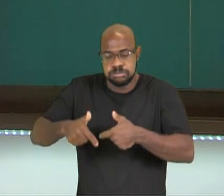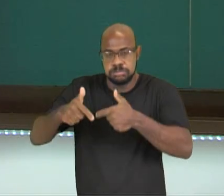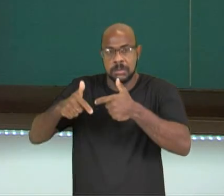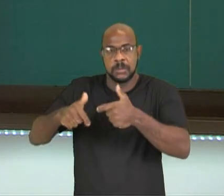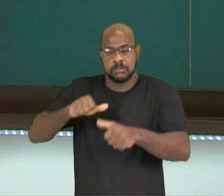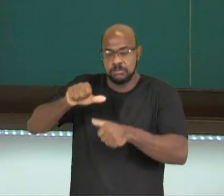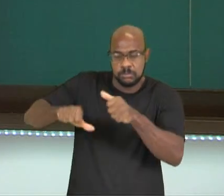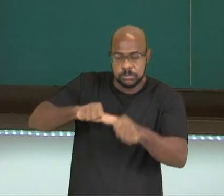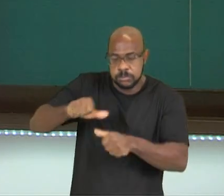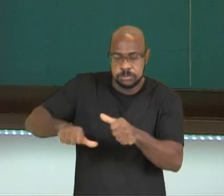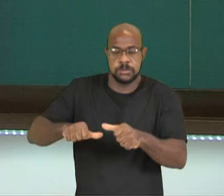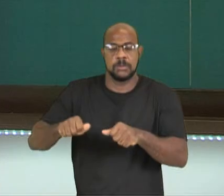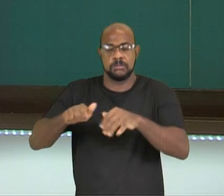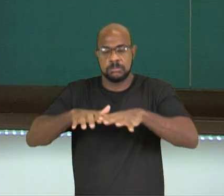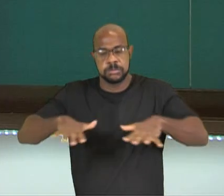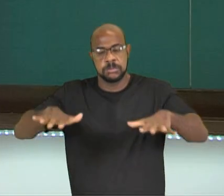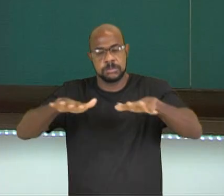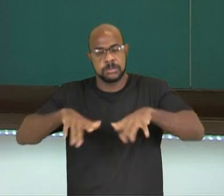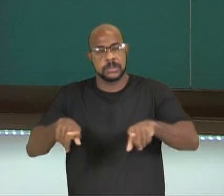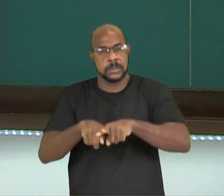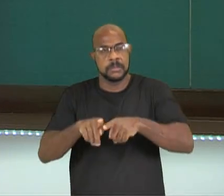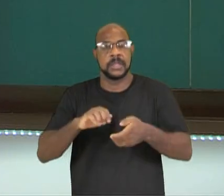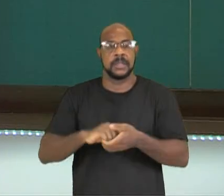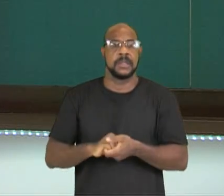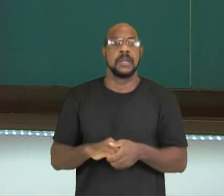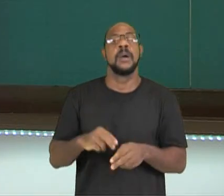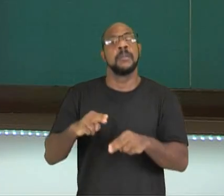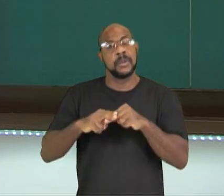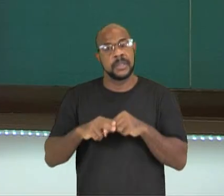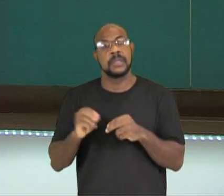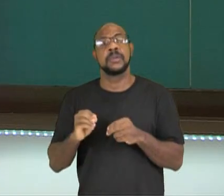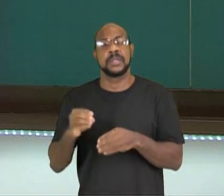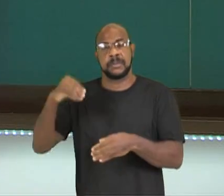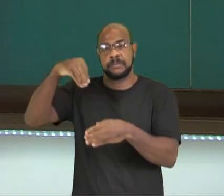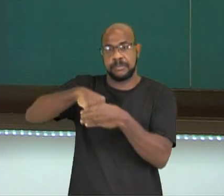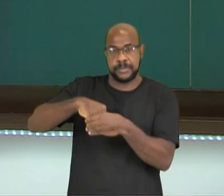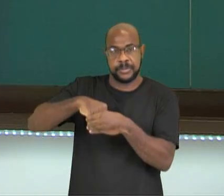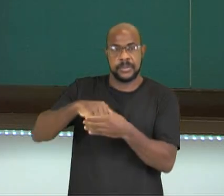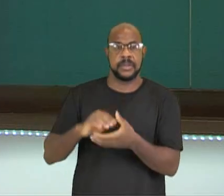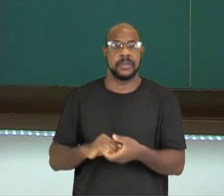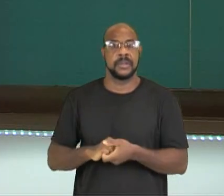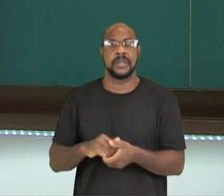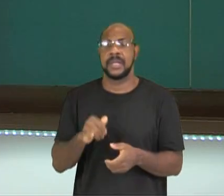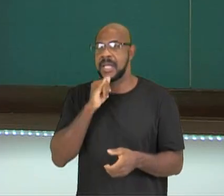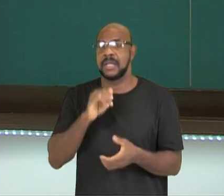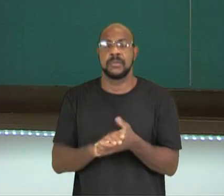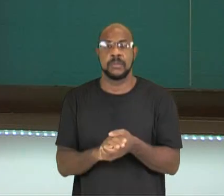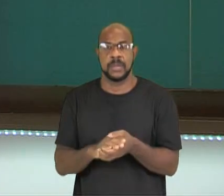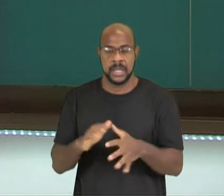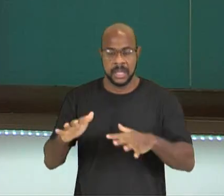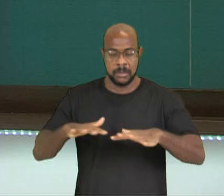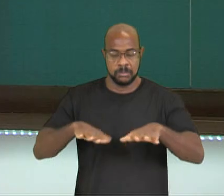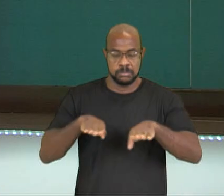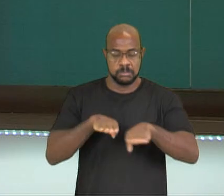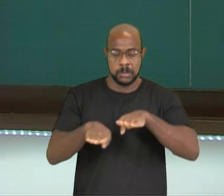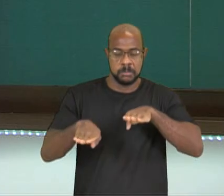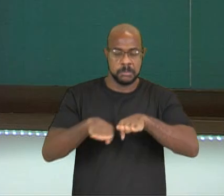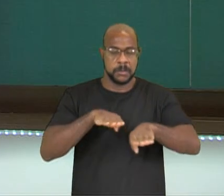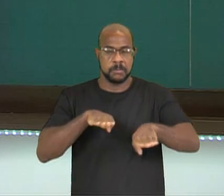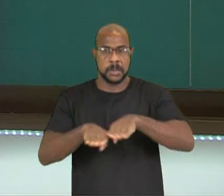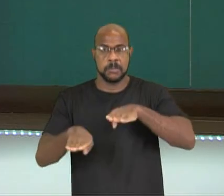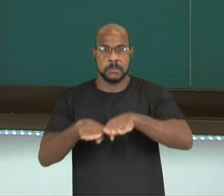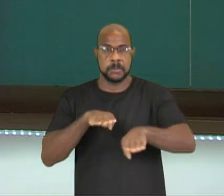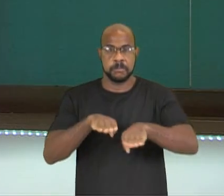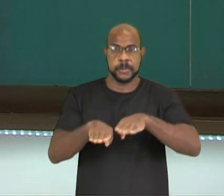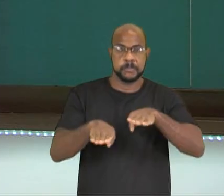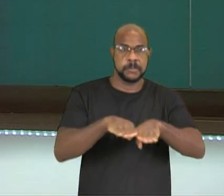superfície, certo? Então, por isso, agentes internos. Por exemplo, tectonismo, que é o movimento das placas